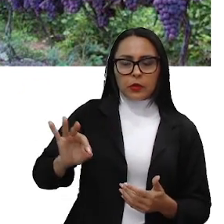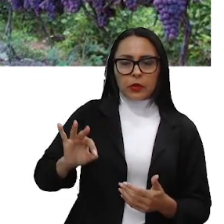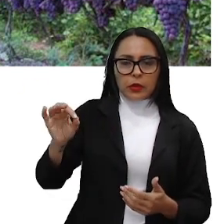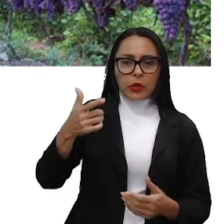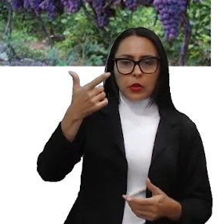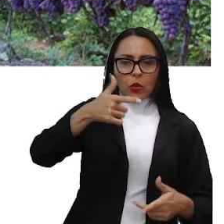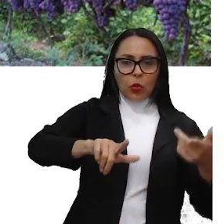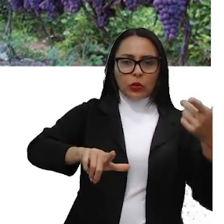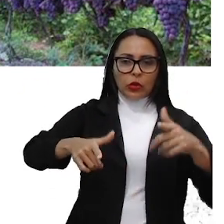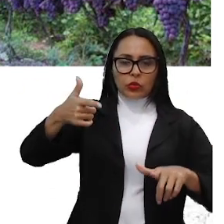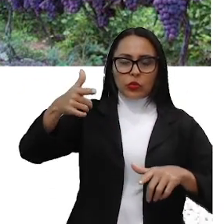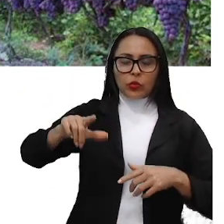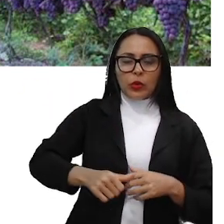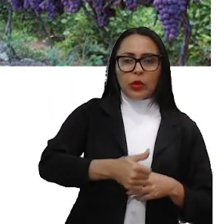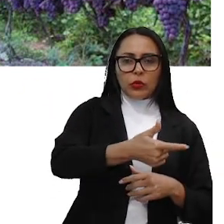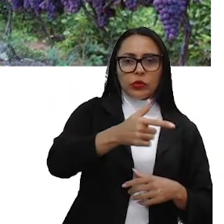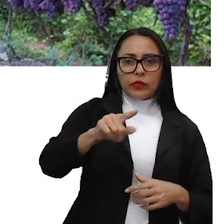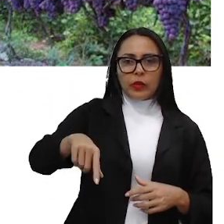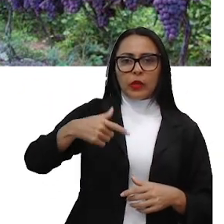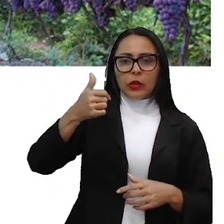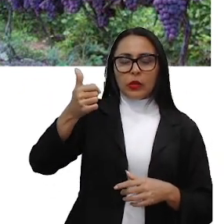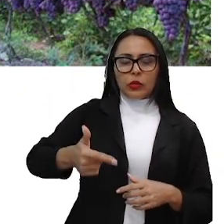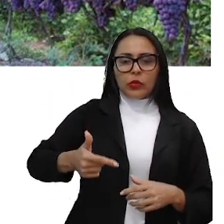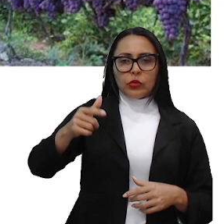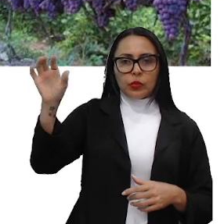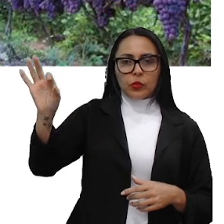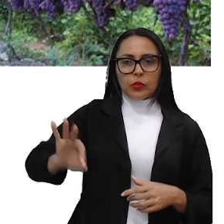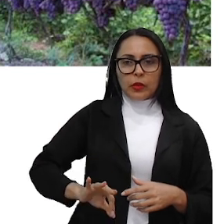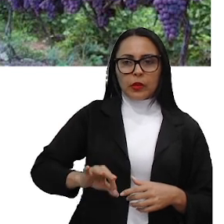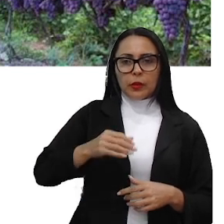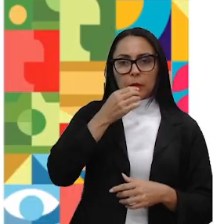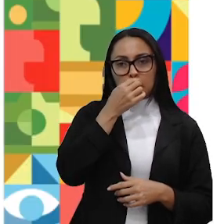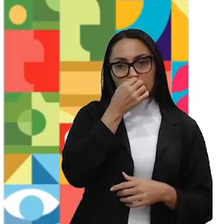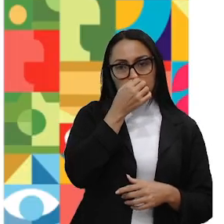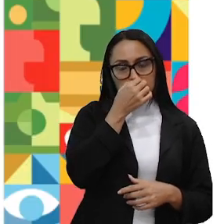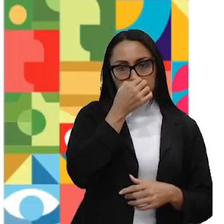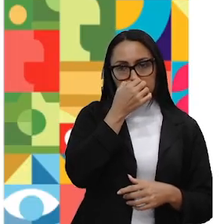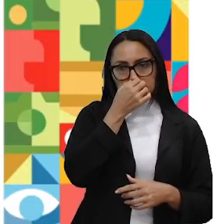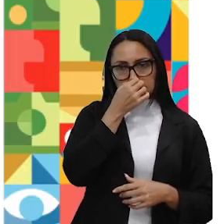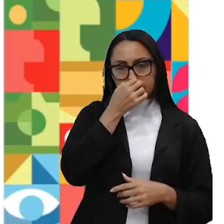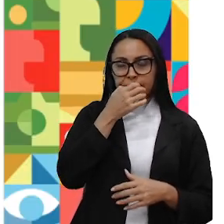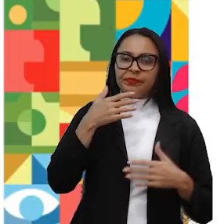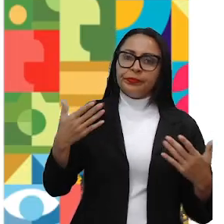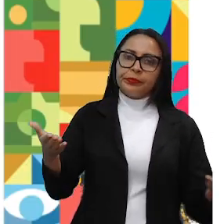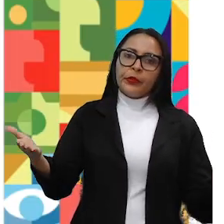0,60% e outras culturas, 12,2%.